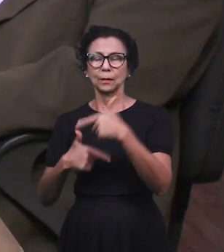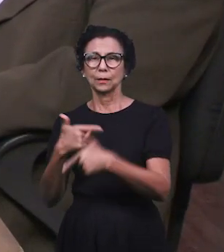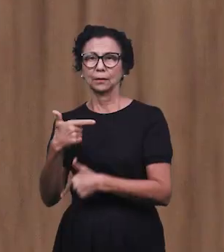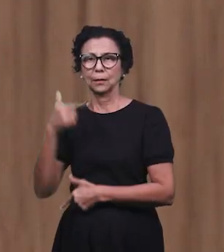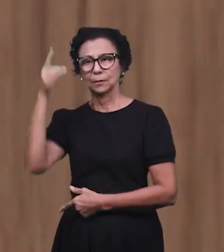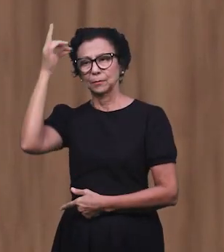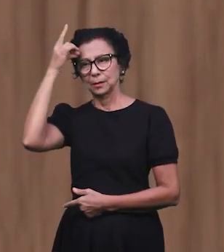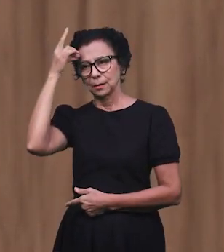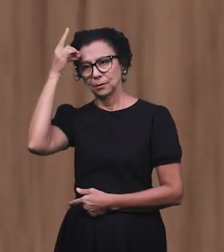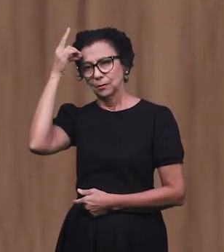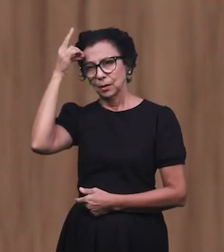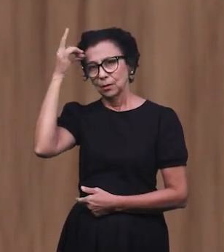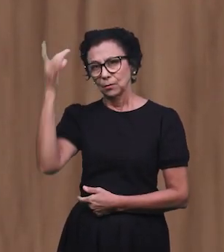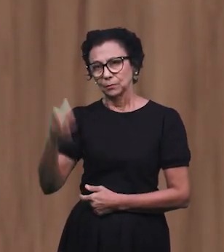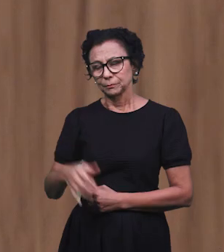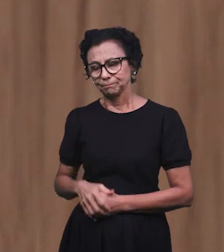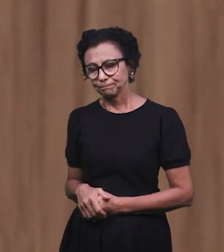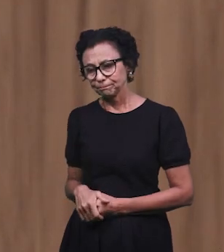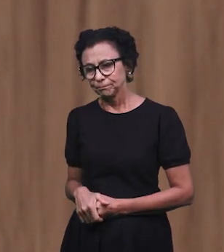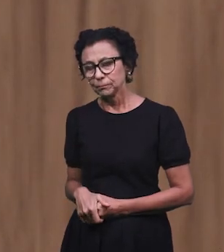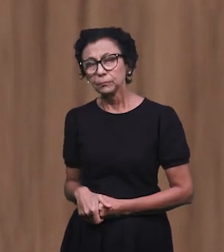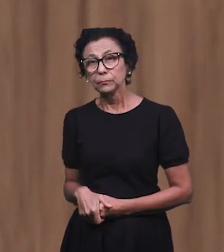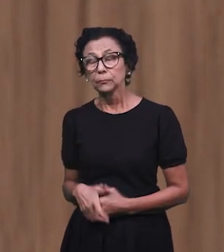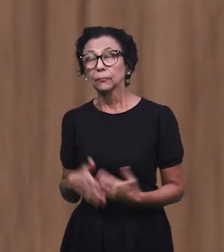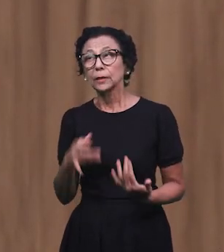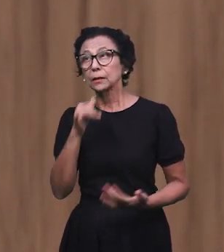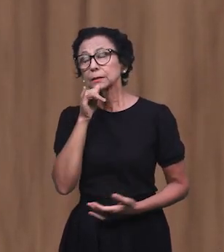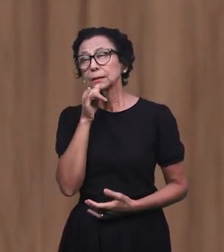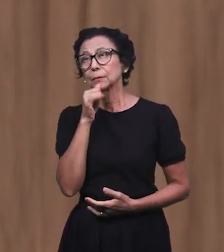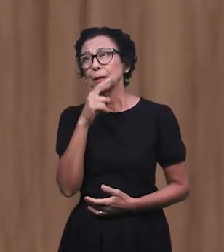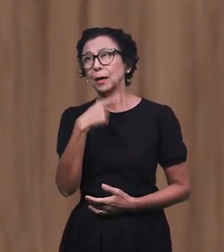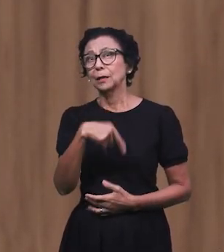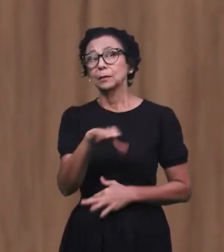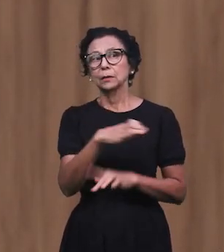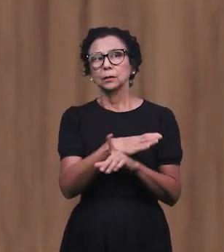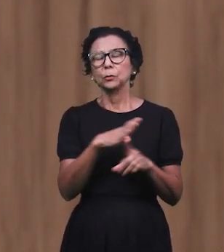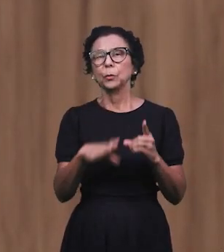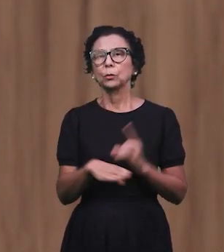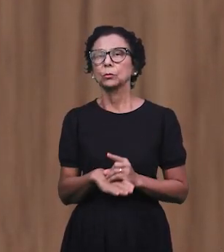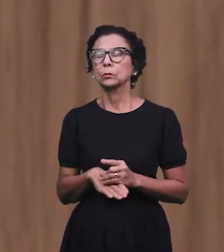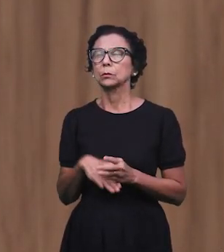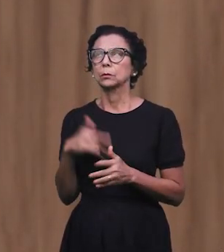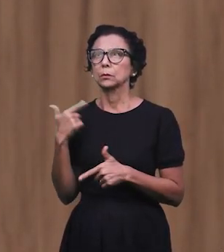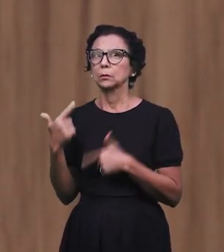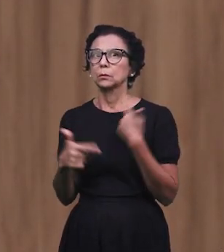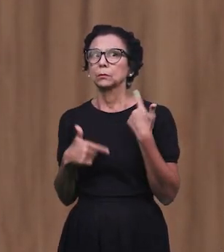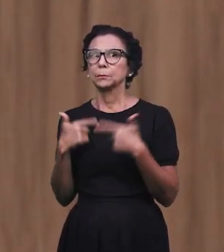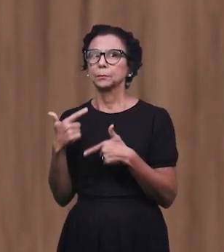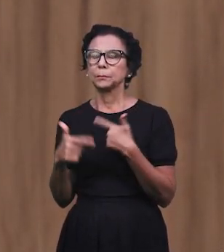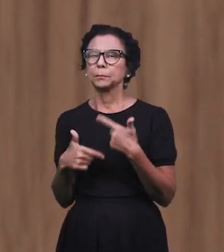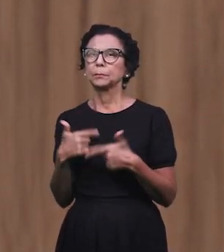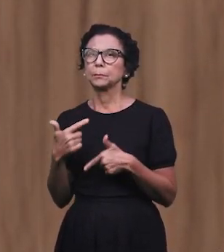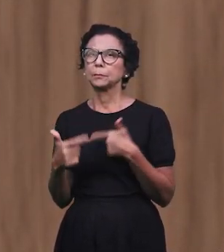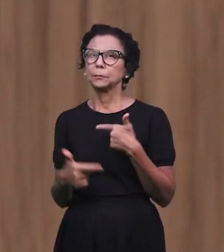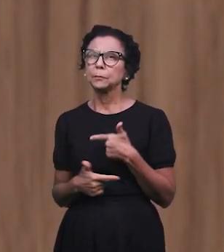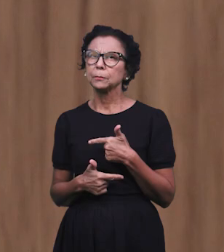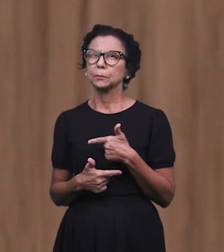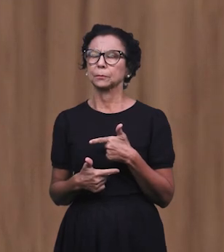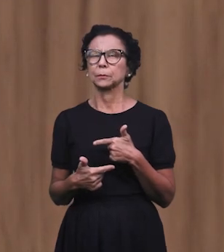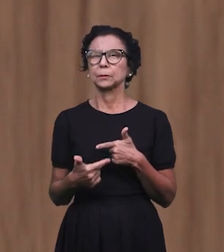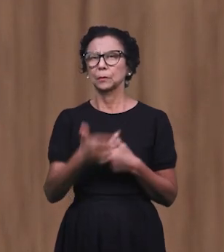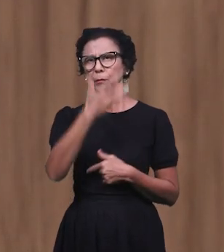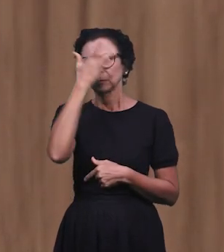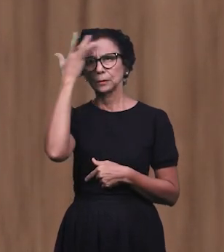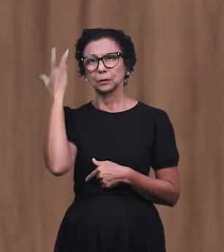batalha, nós sabemos, Senhor, nós vamos para um culto. Culto é uma batalha. Você está ali para lutar ali a causa